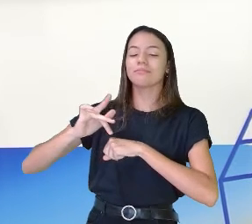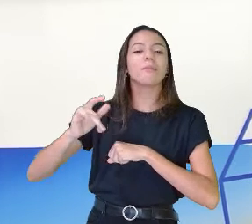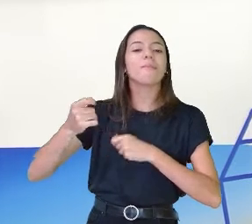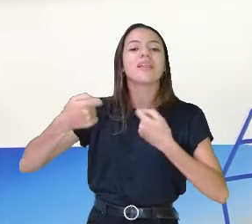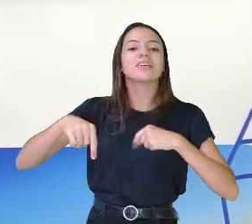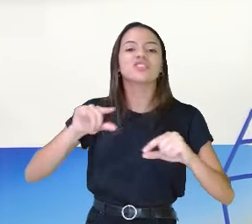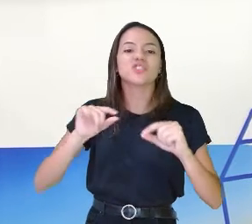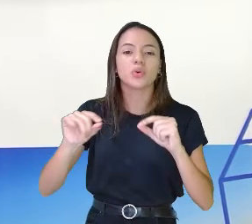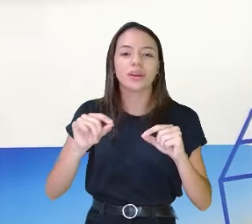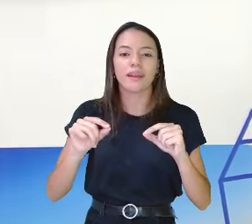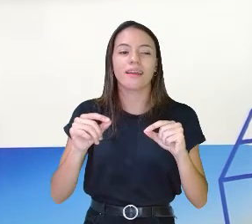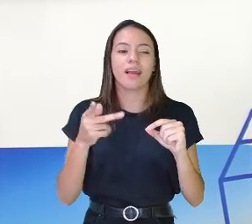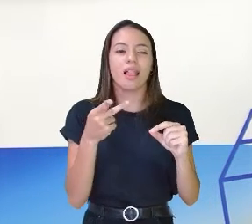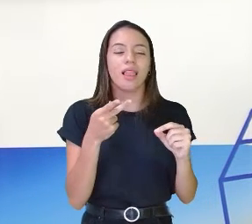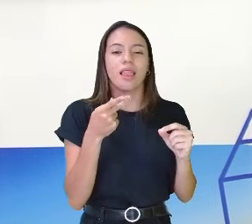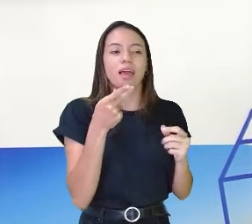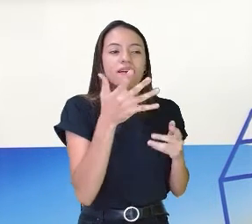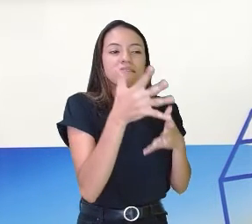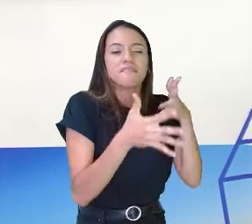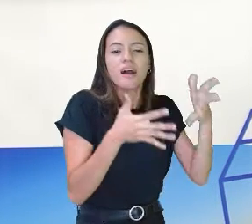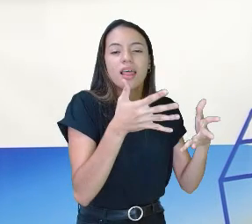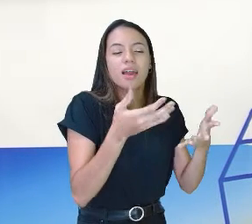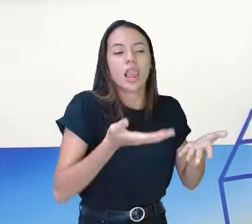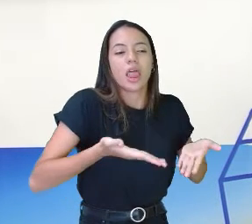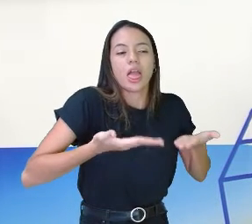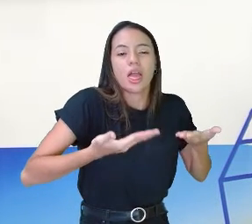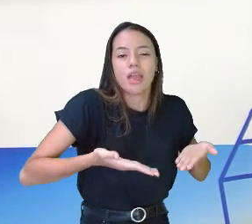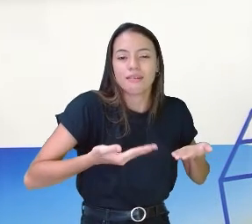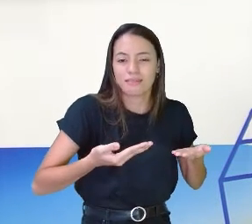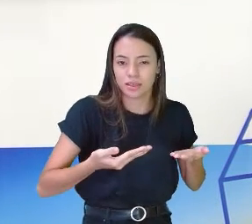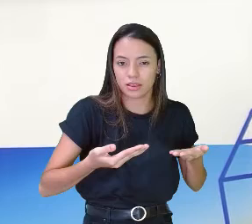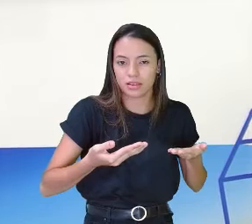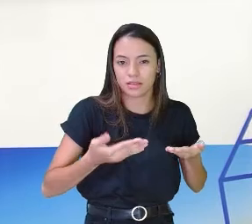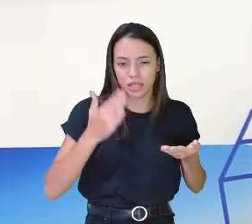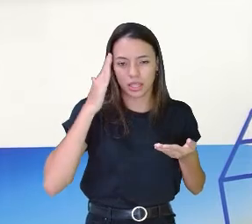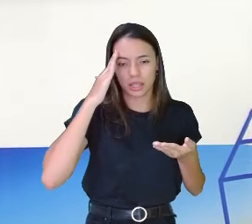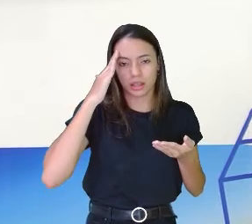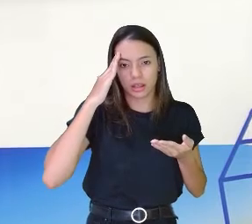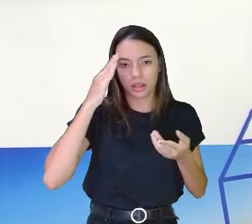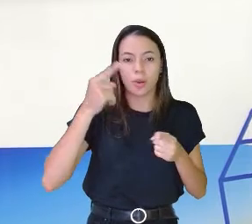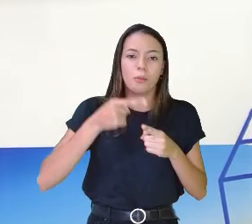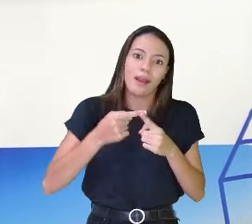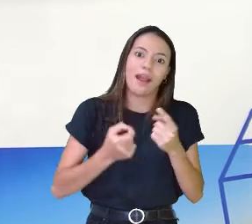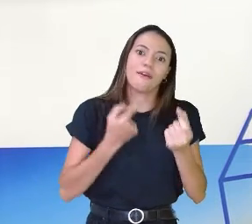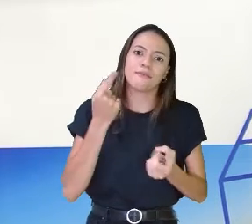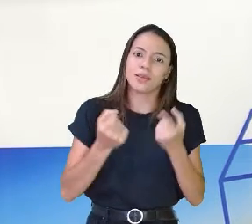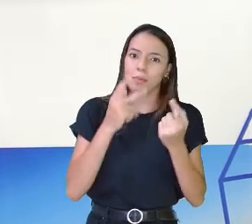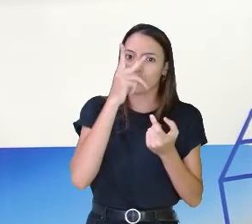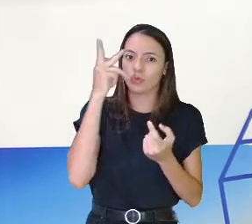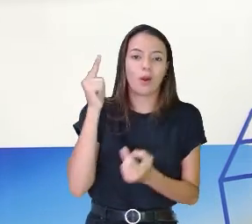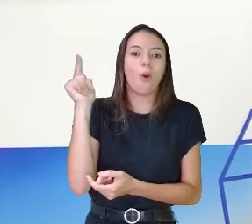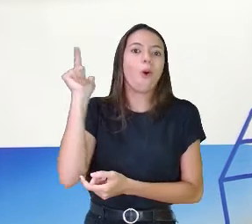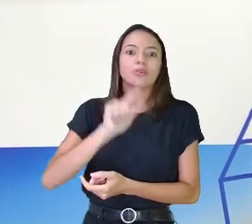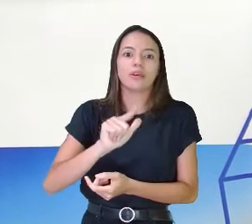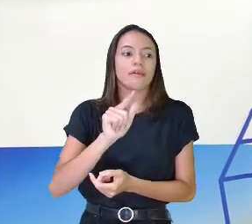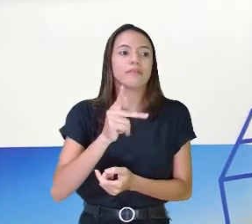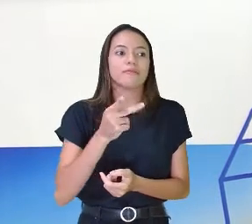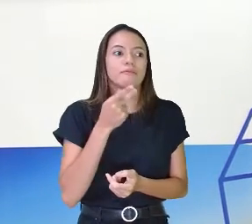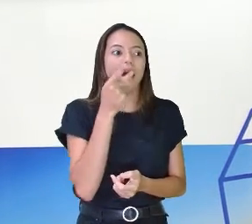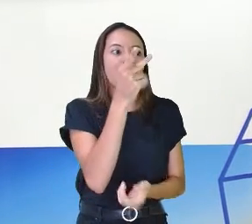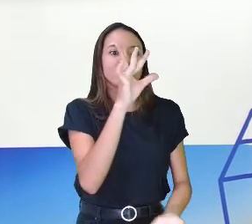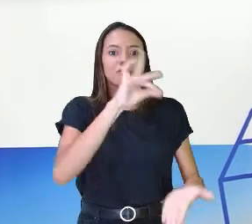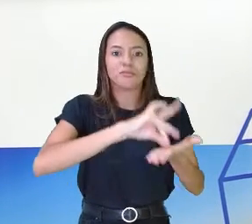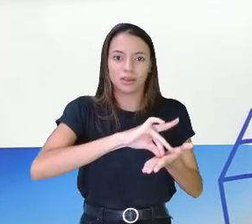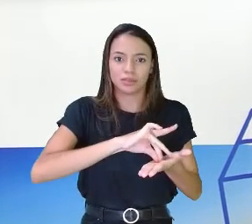sutileza. Claro que nem sempre as ironias, elas são bem executadas, né, gente? Que nem qualquer figura de linguagem.